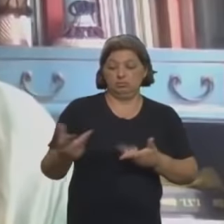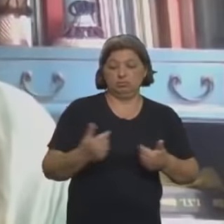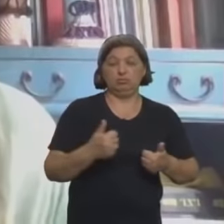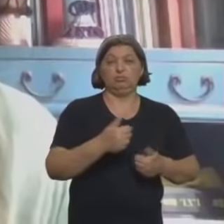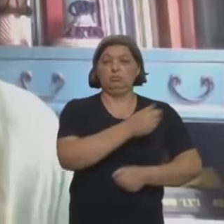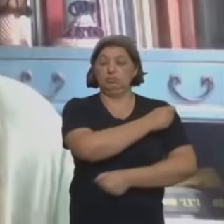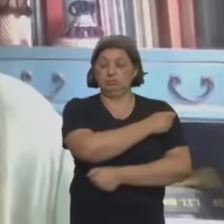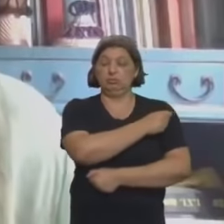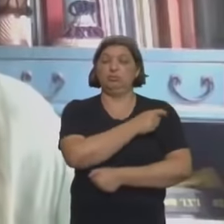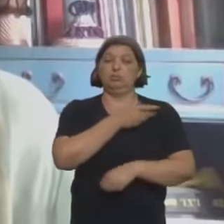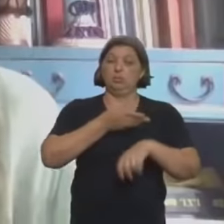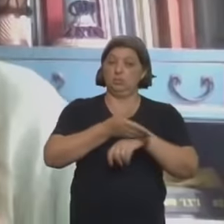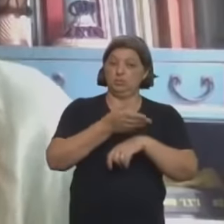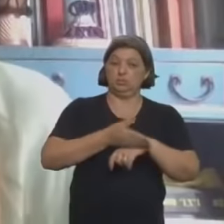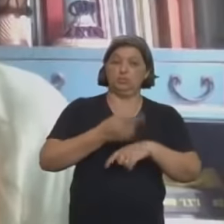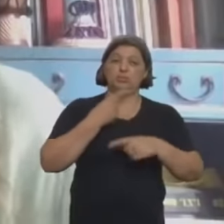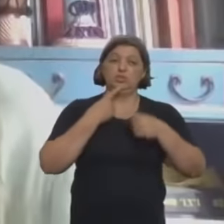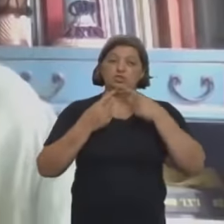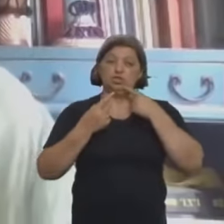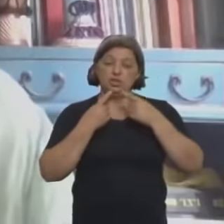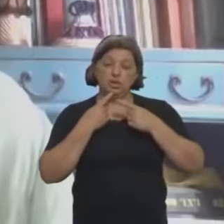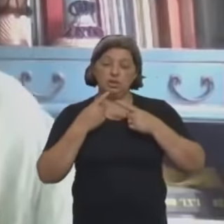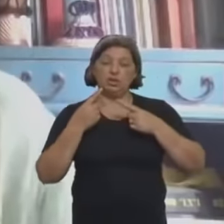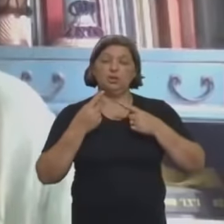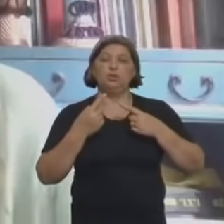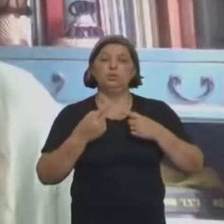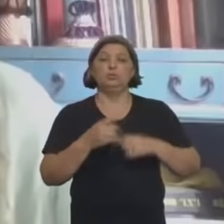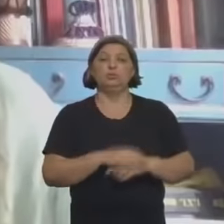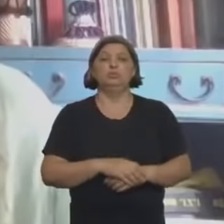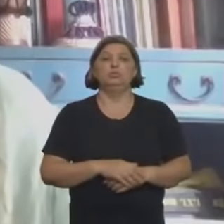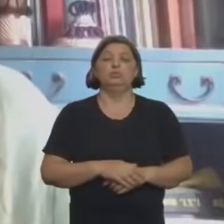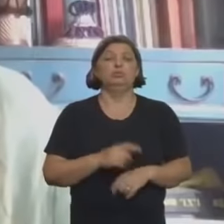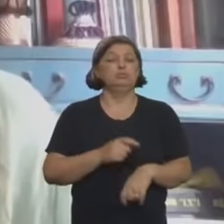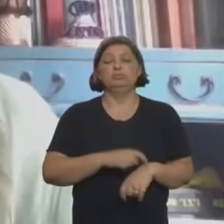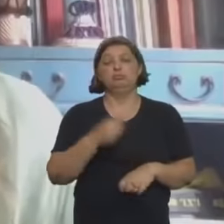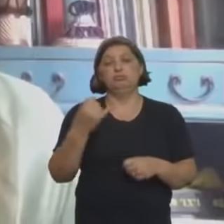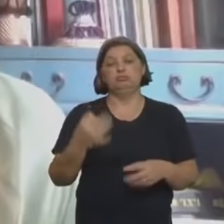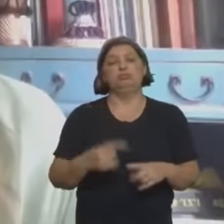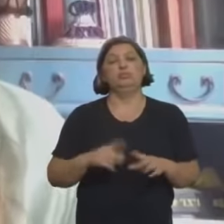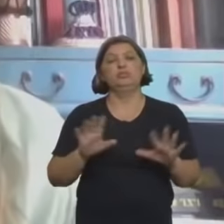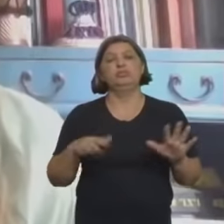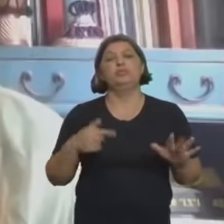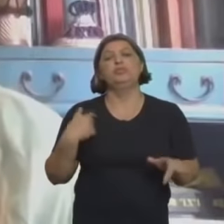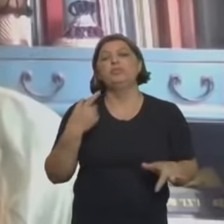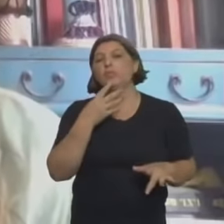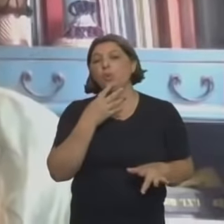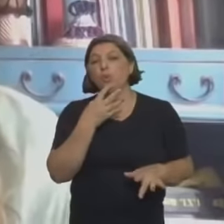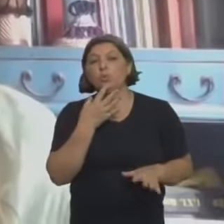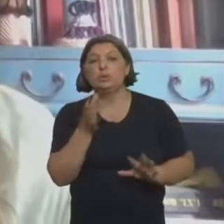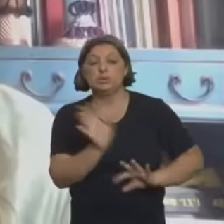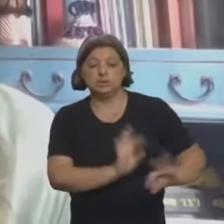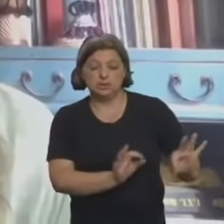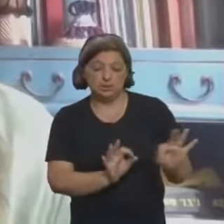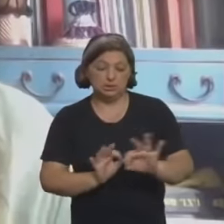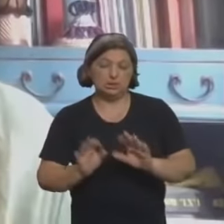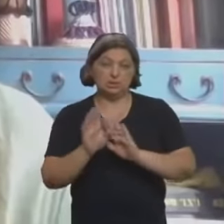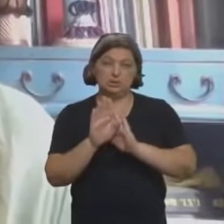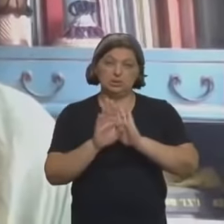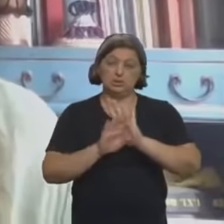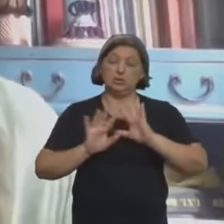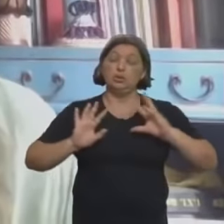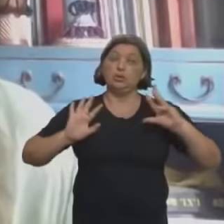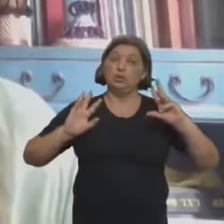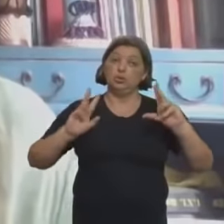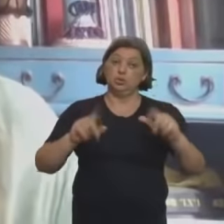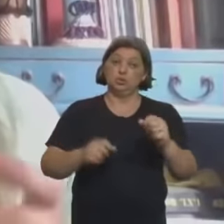das discussões. Não vou ter tempo aqui de explicar para vocês, mas à medida que vocês forem conhecendo o programa foi todo